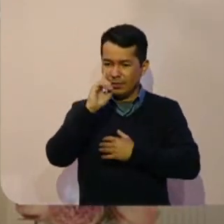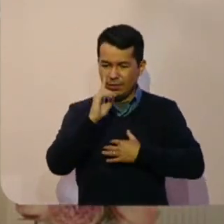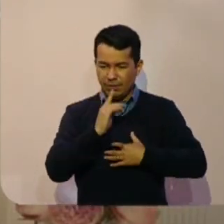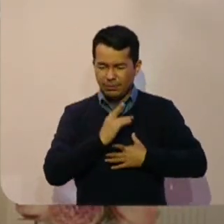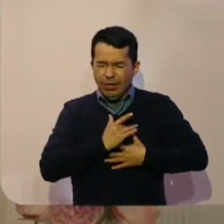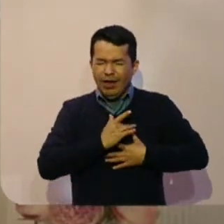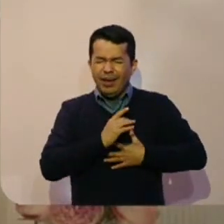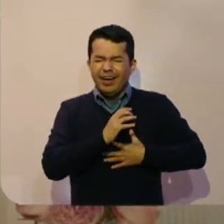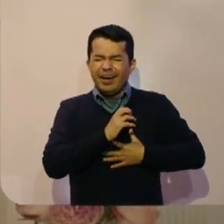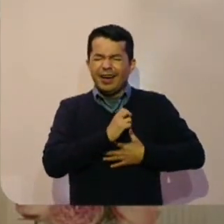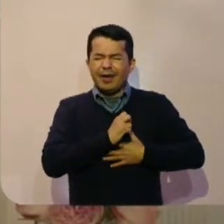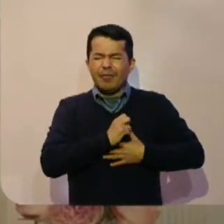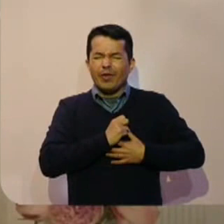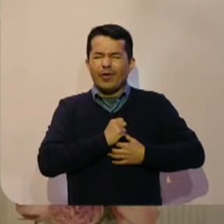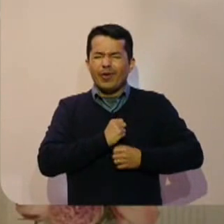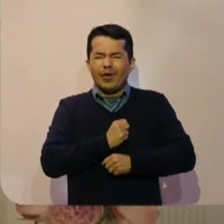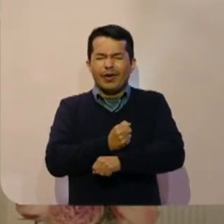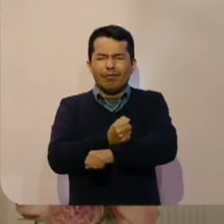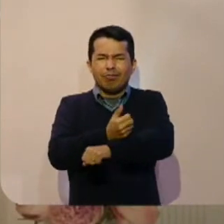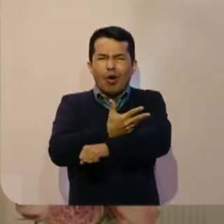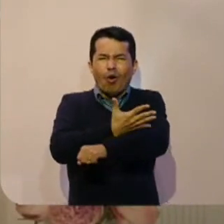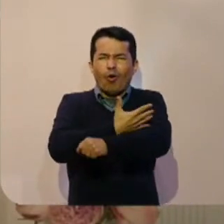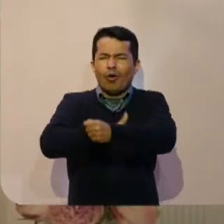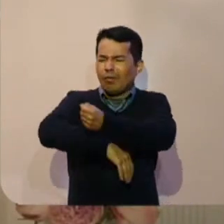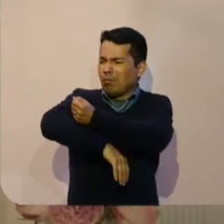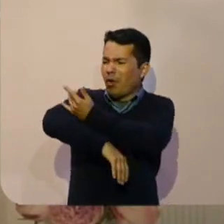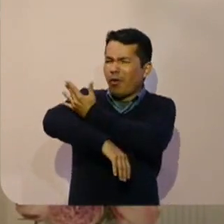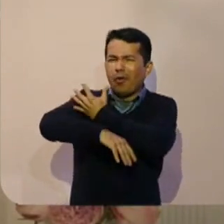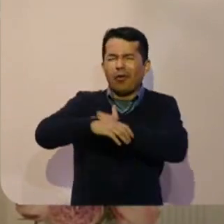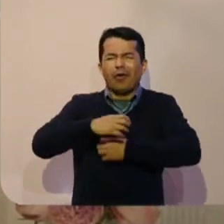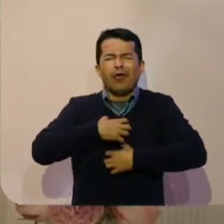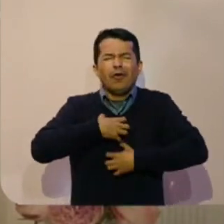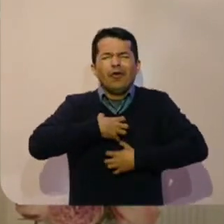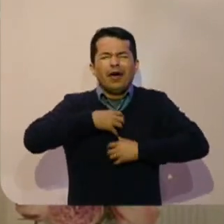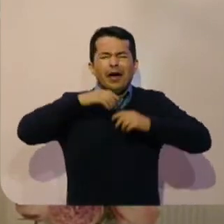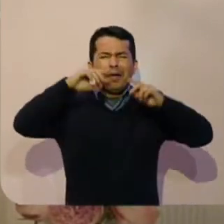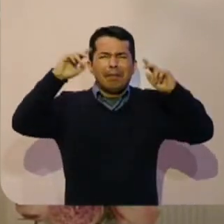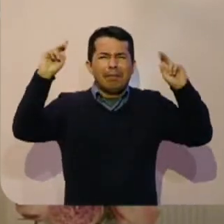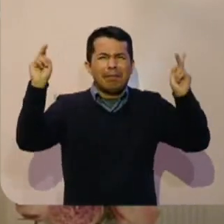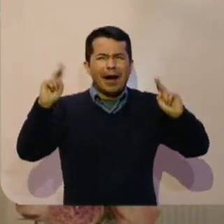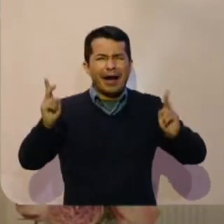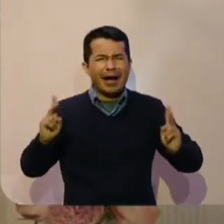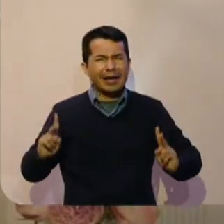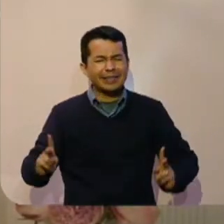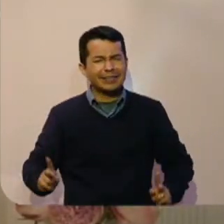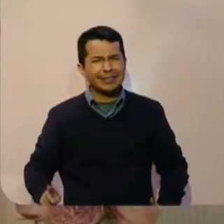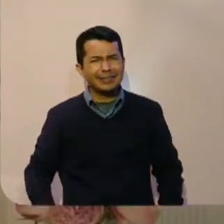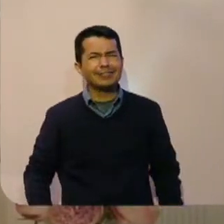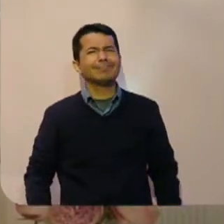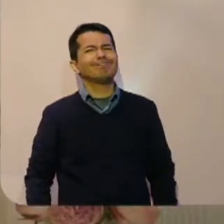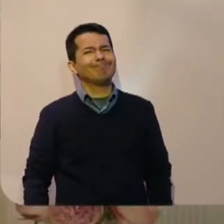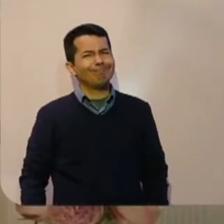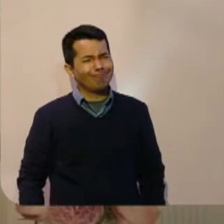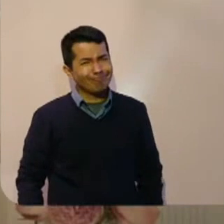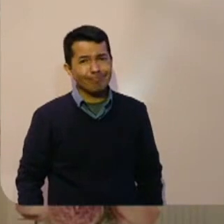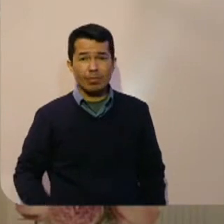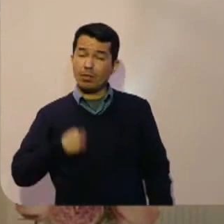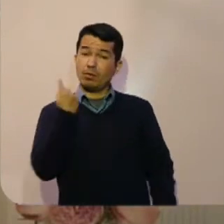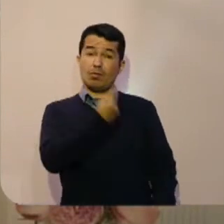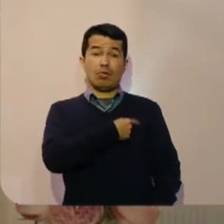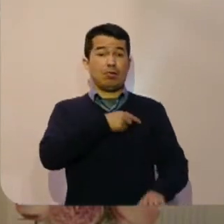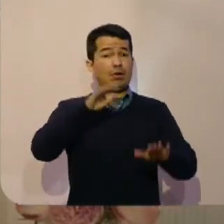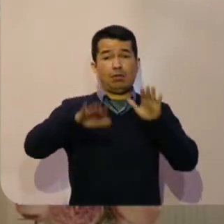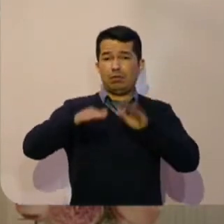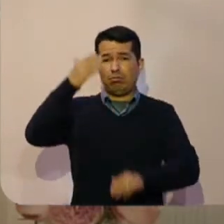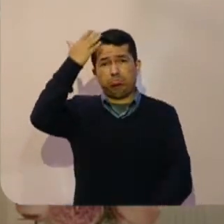dele seja aquela que revela para nós a paz, mesmo quando a gente ainda não viu